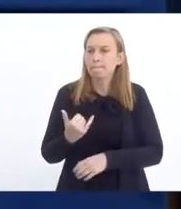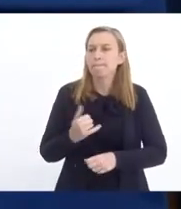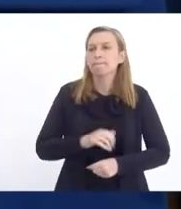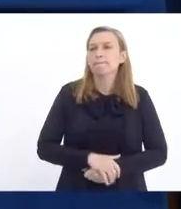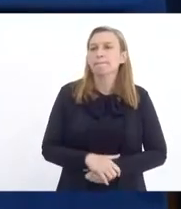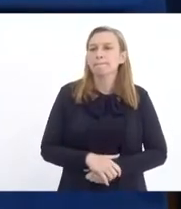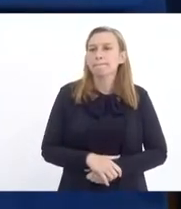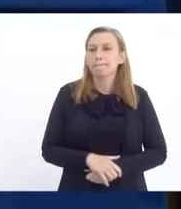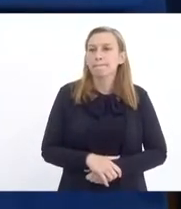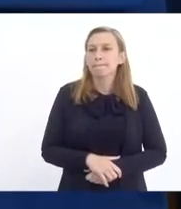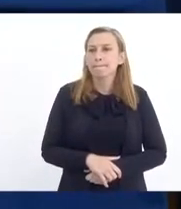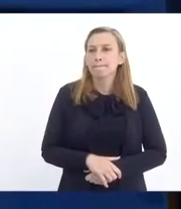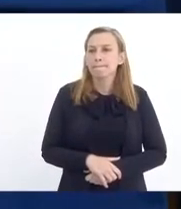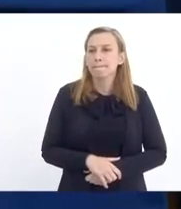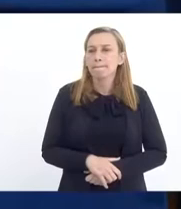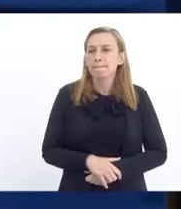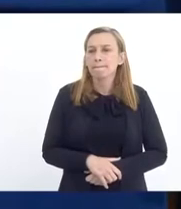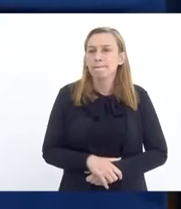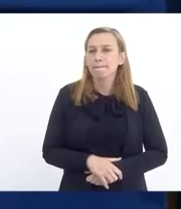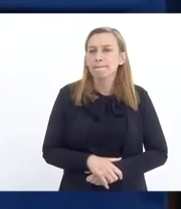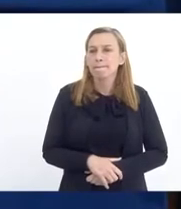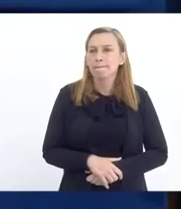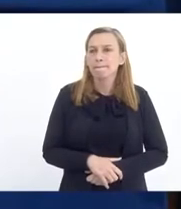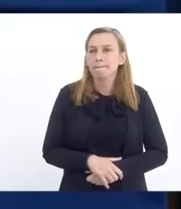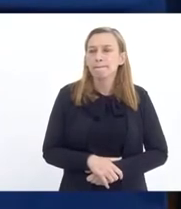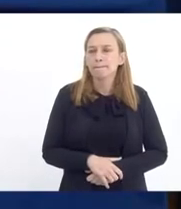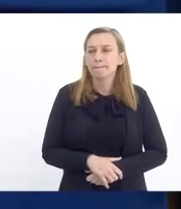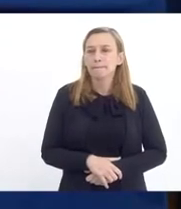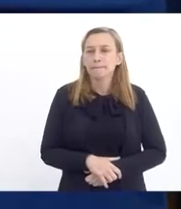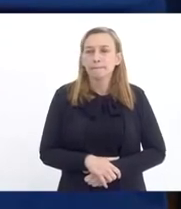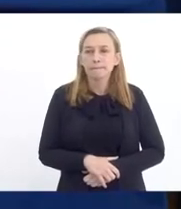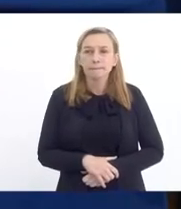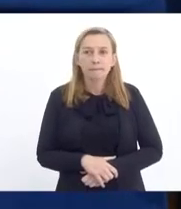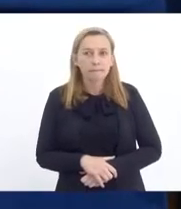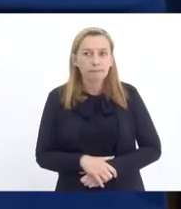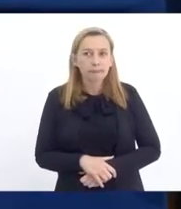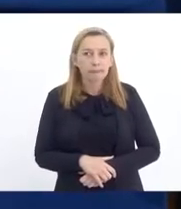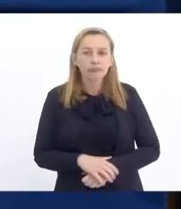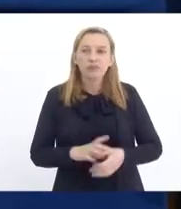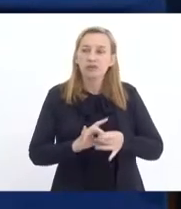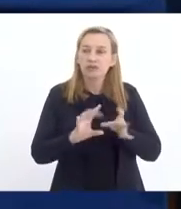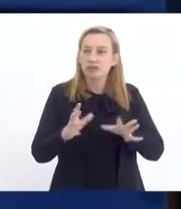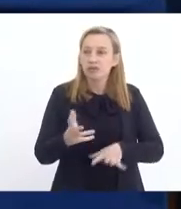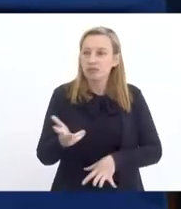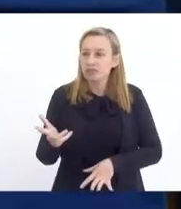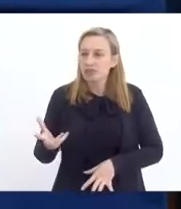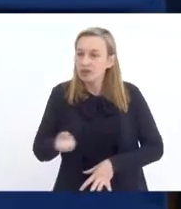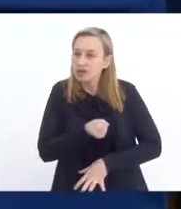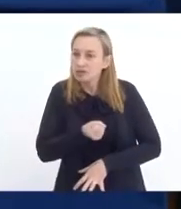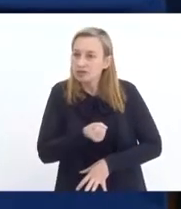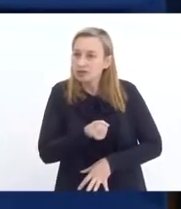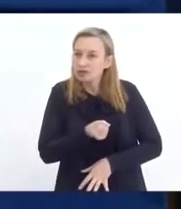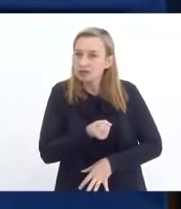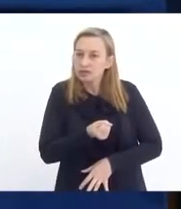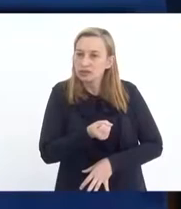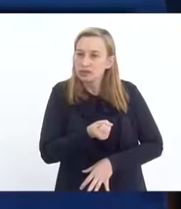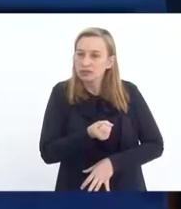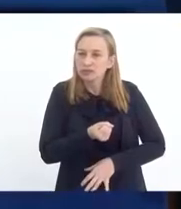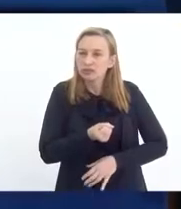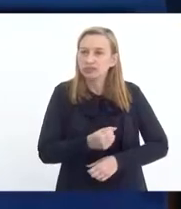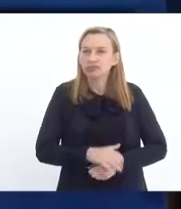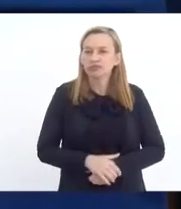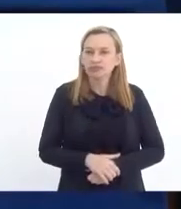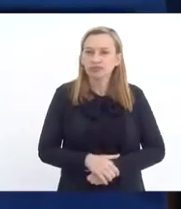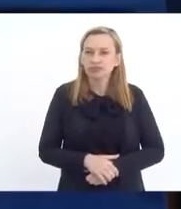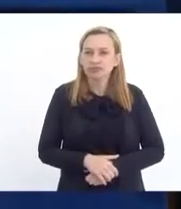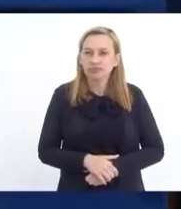anos. E durante o tempo todo a gente tem a dificuldade de ter a LERJ dentro da nossa casa,